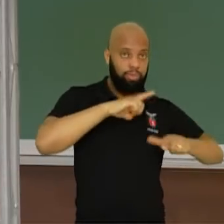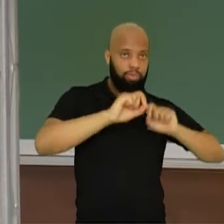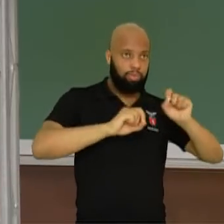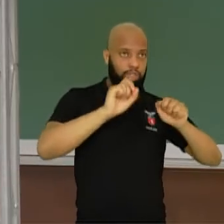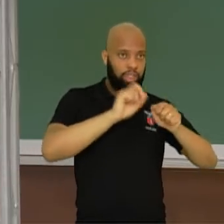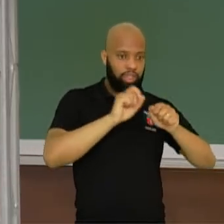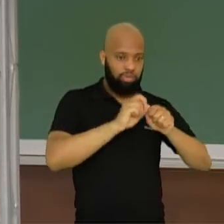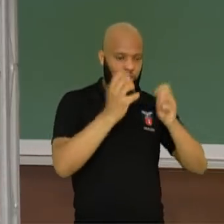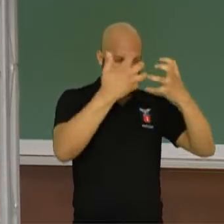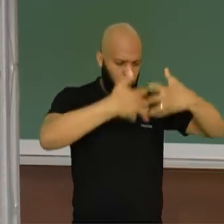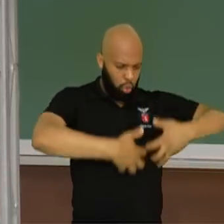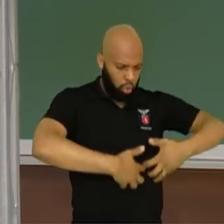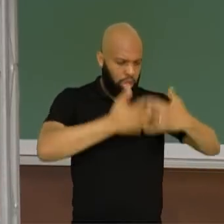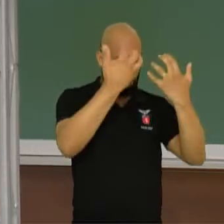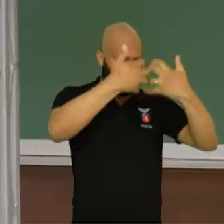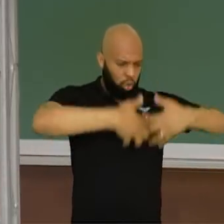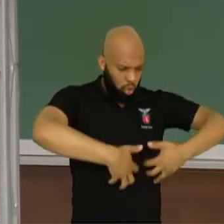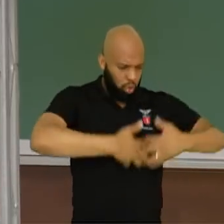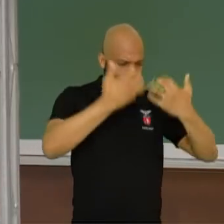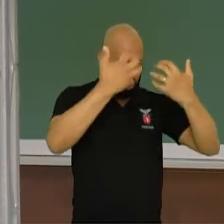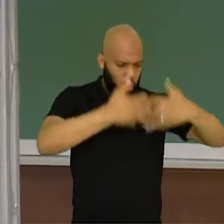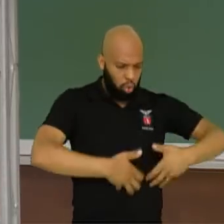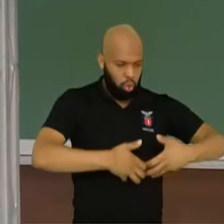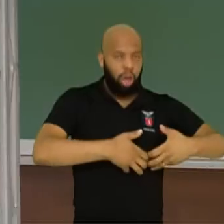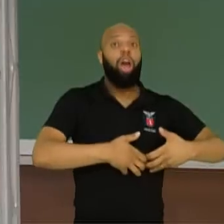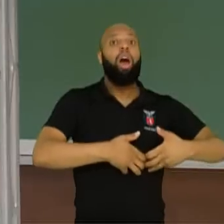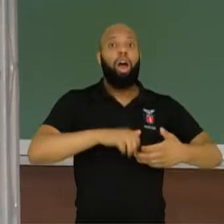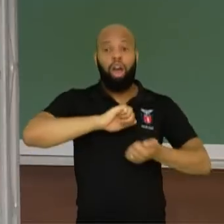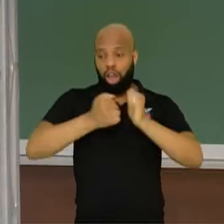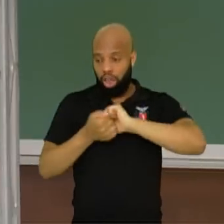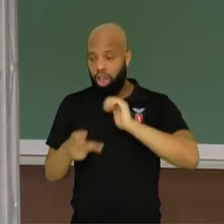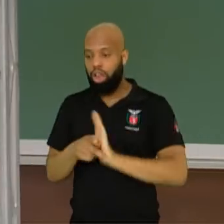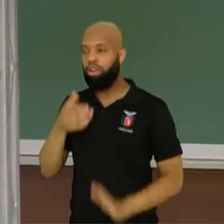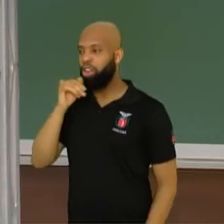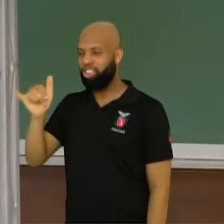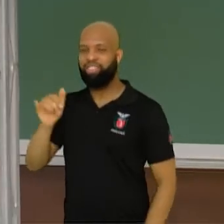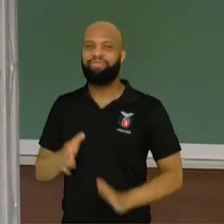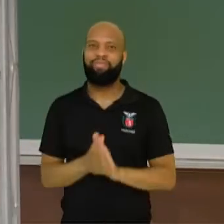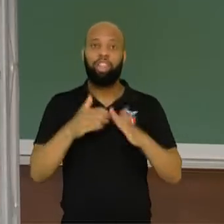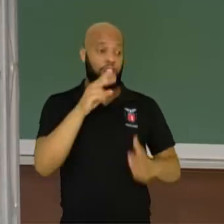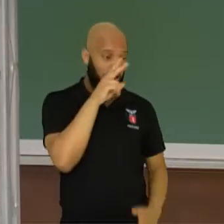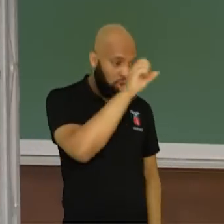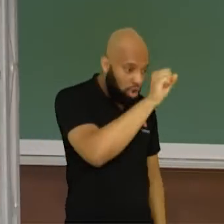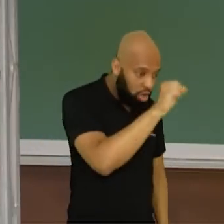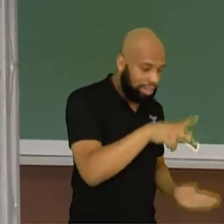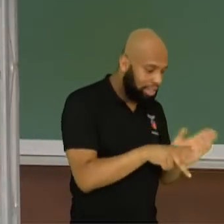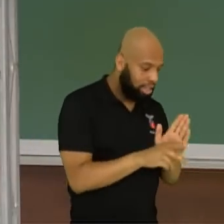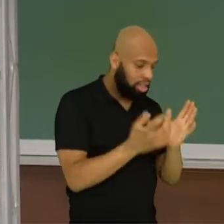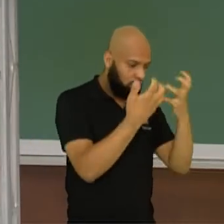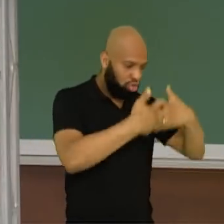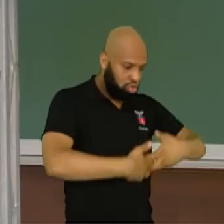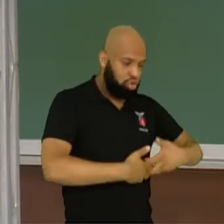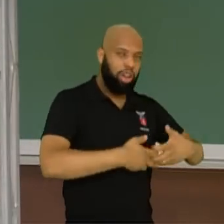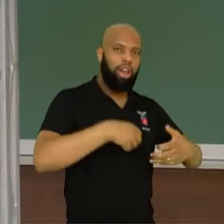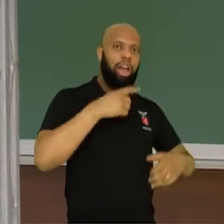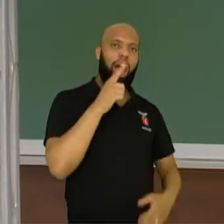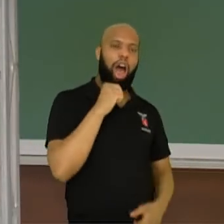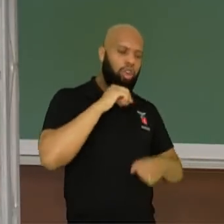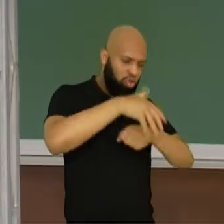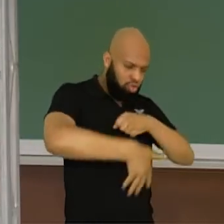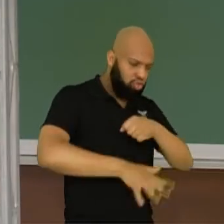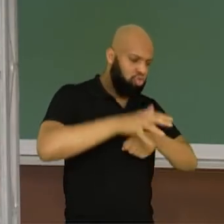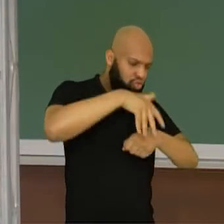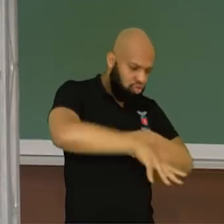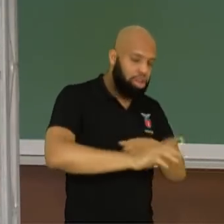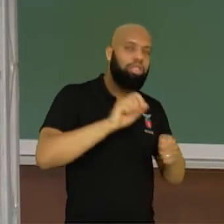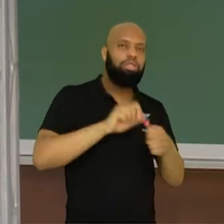ali têxtil, né? Produzindo roupas. Então, nesse processo também utiliza-se água. No nosso dia a dia,